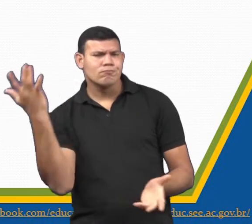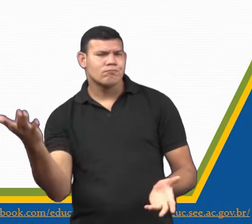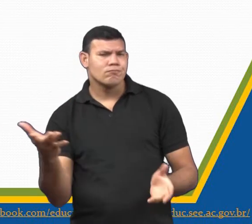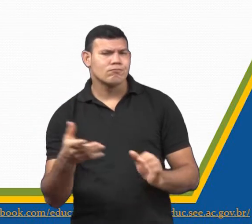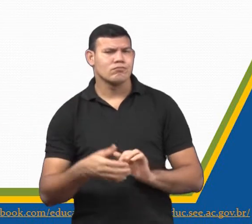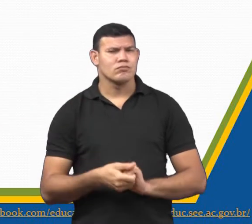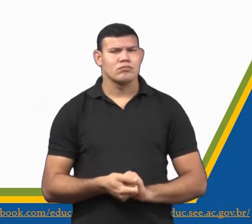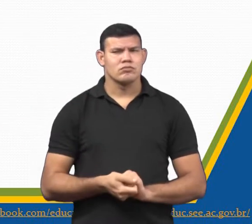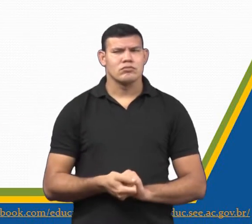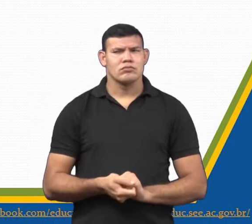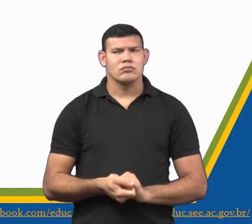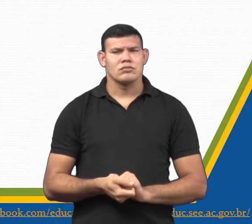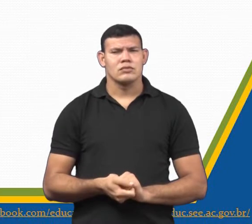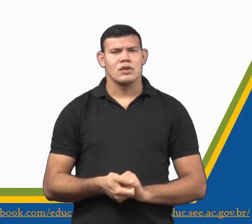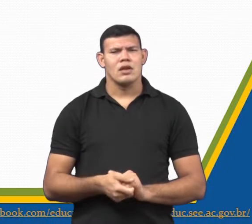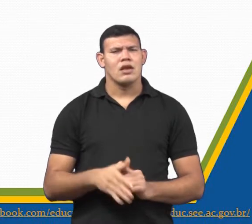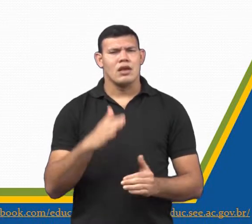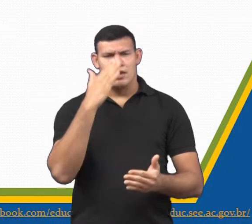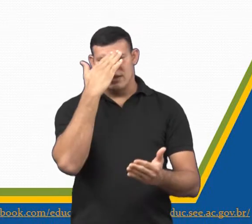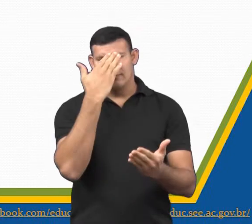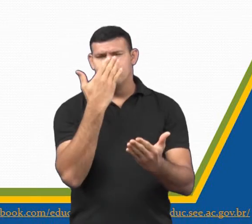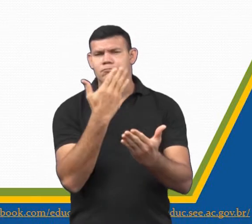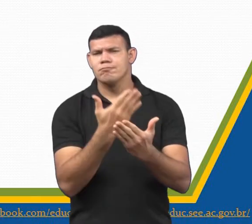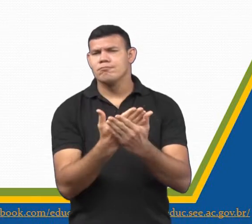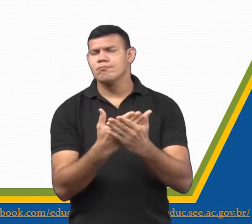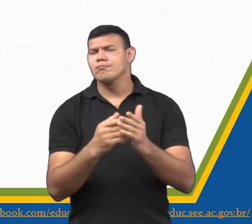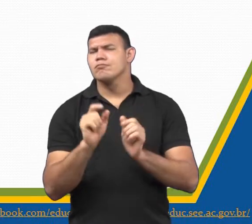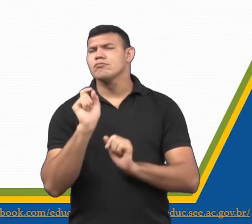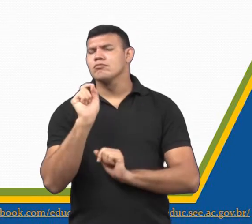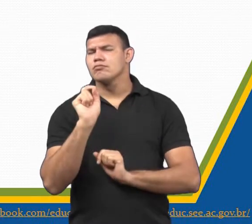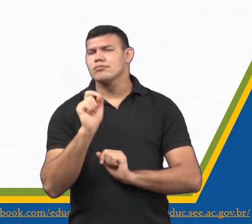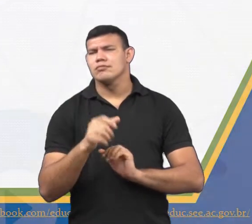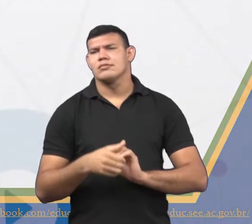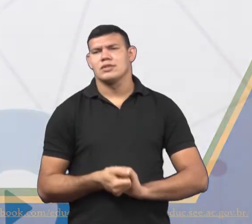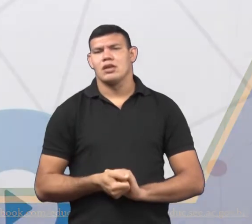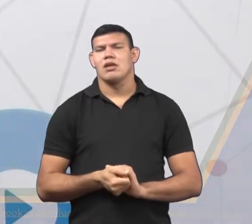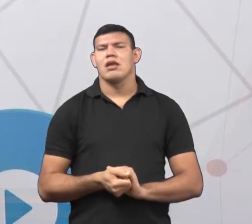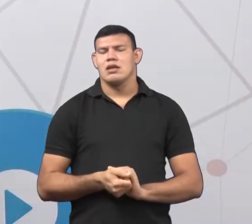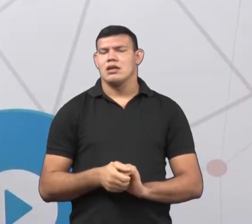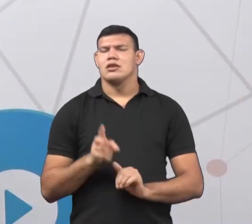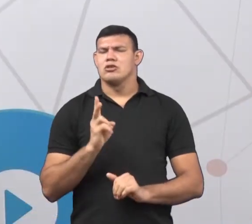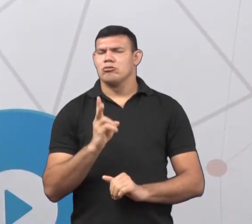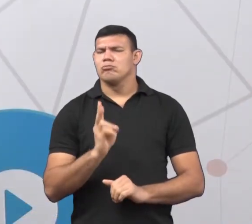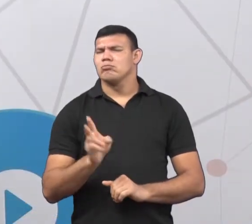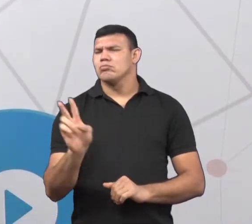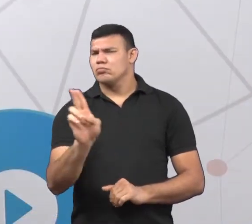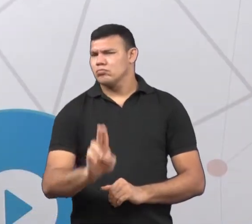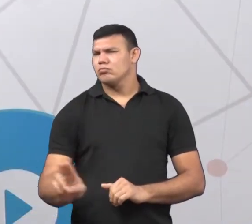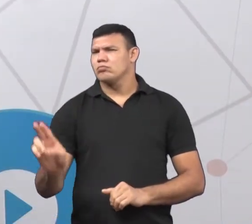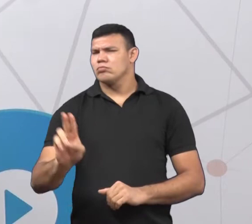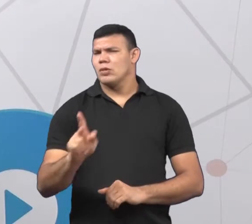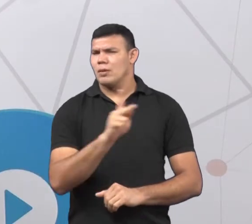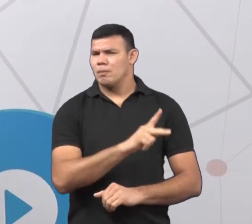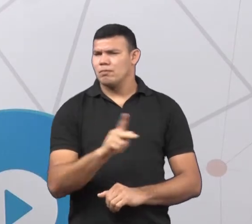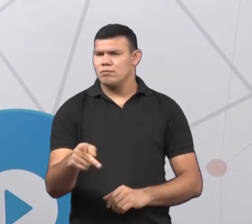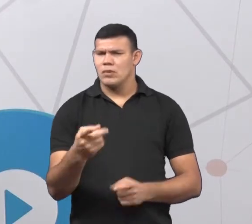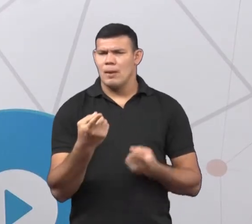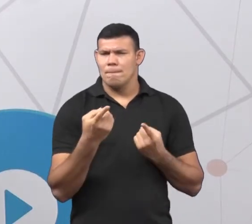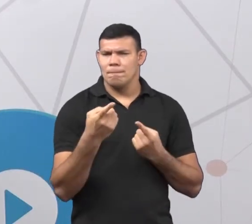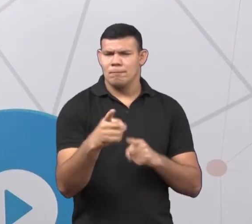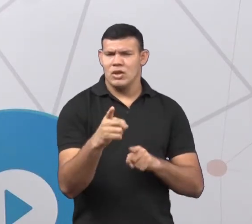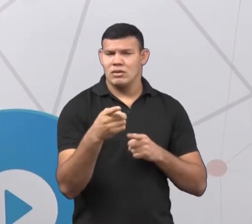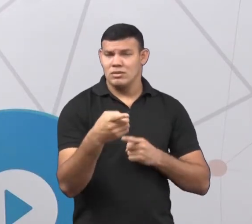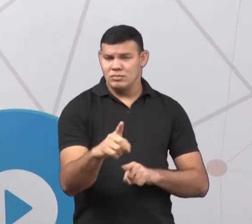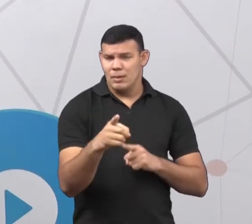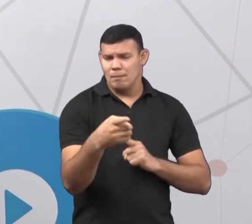de? Certo, pessoal? Então, vejam, os professores utilizam muito para poder instigar, para